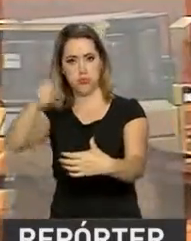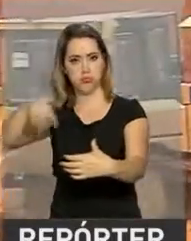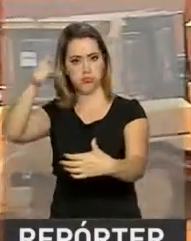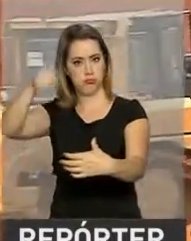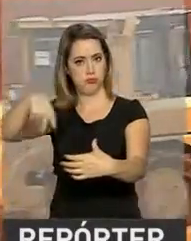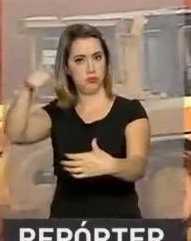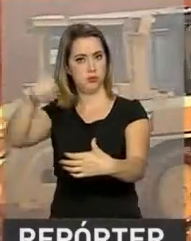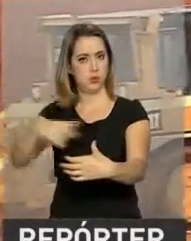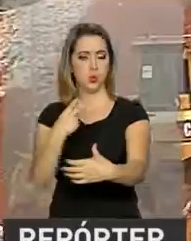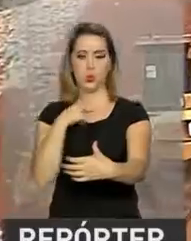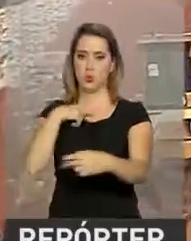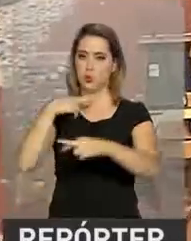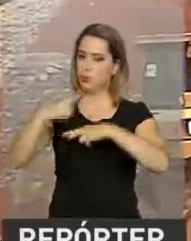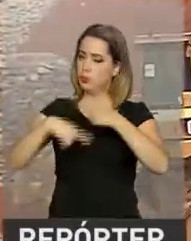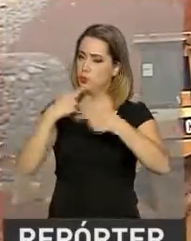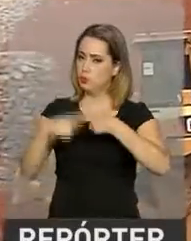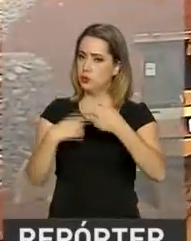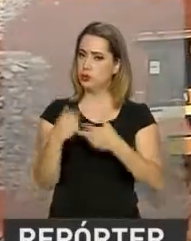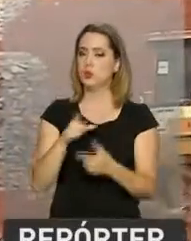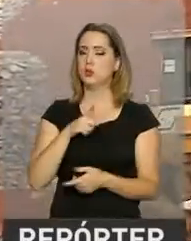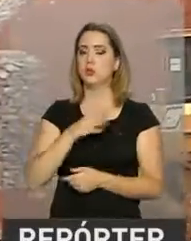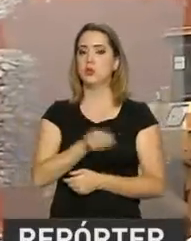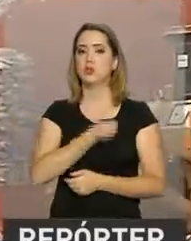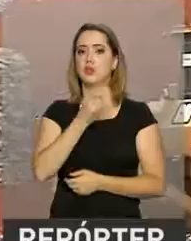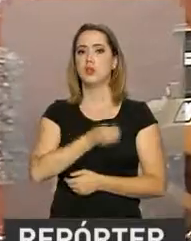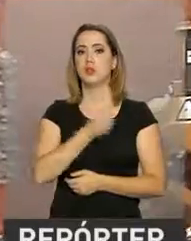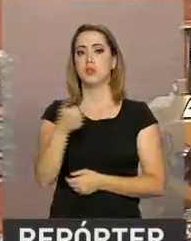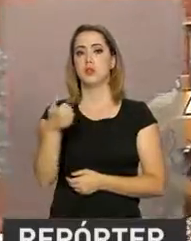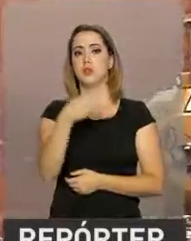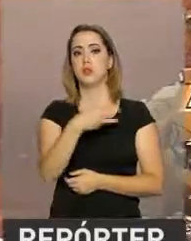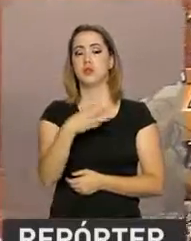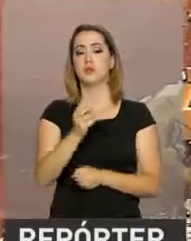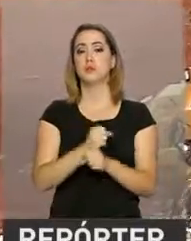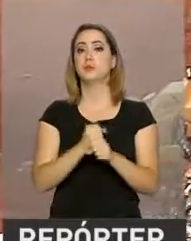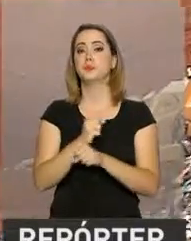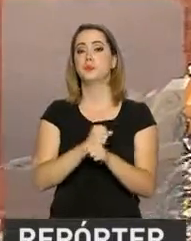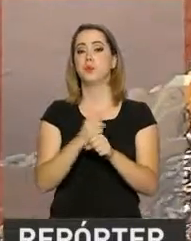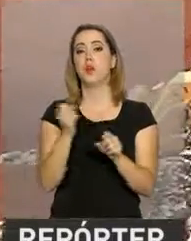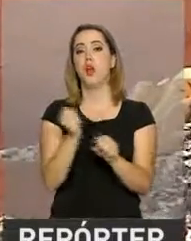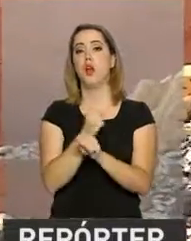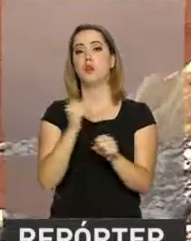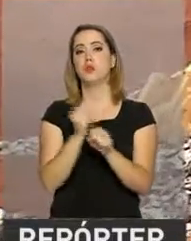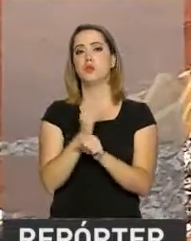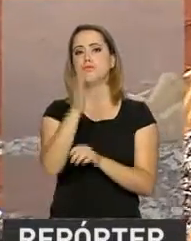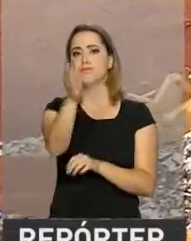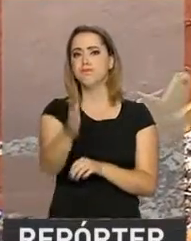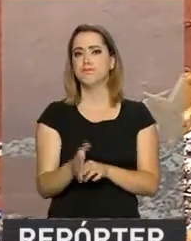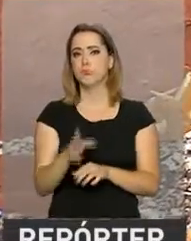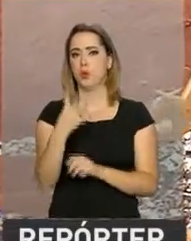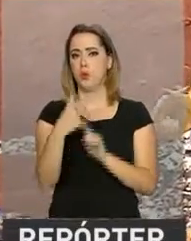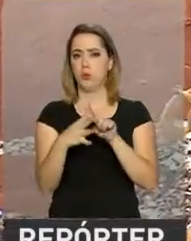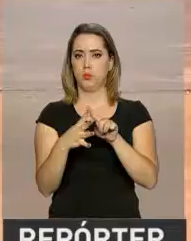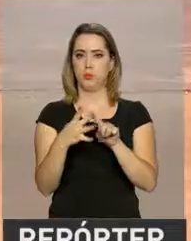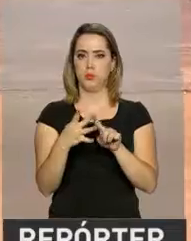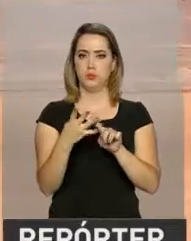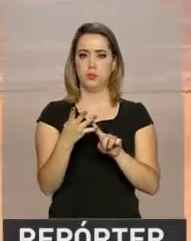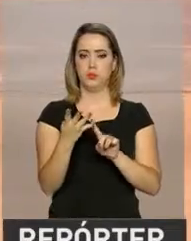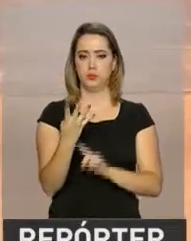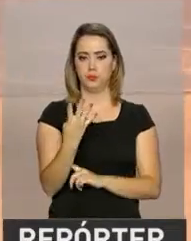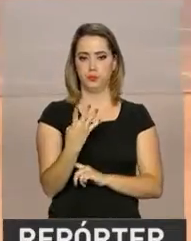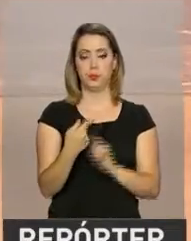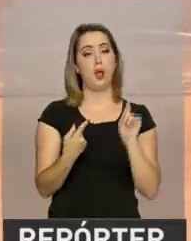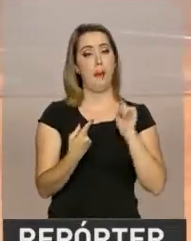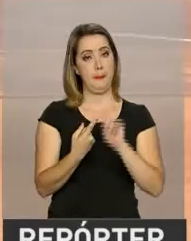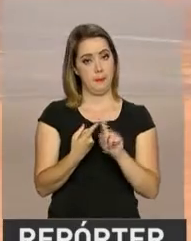de toneladas de lixo e têm vida útil de 13 anos a construção foi dividida em quatro etapas com a primeira